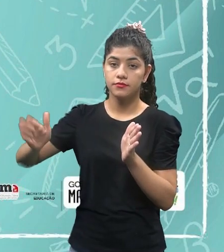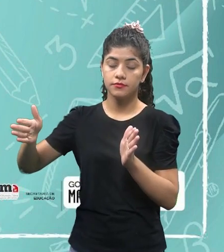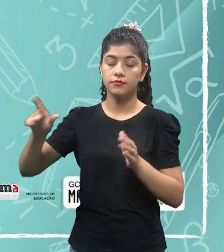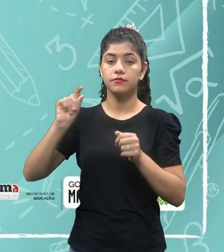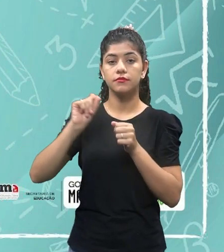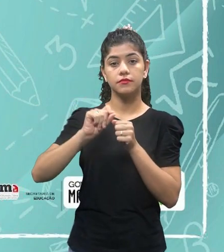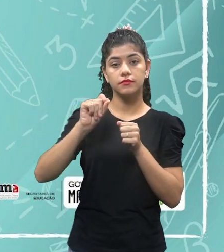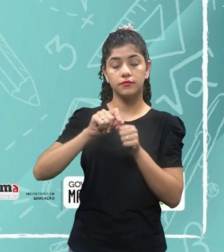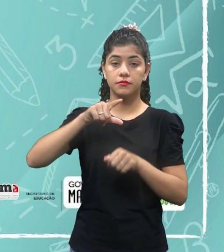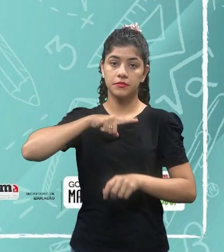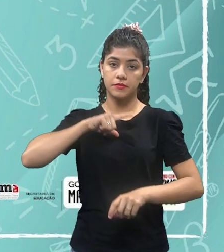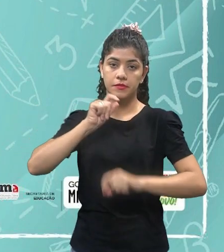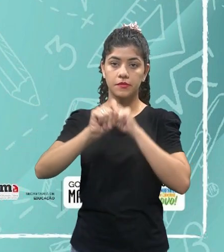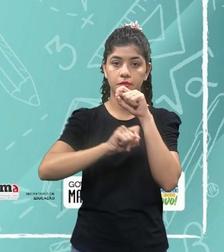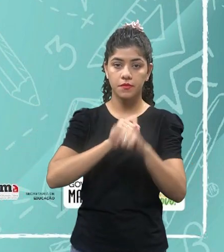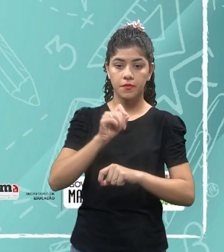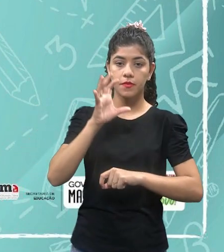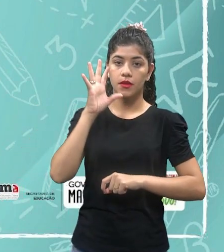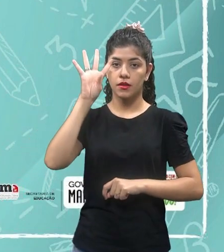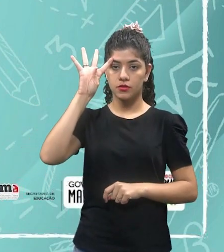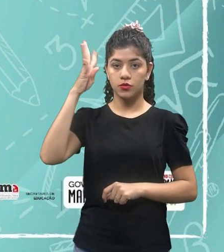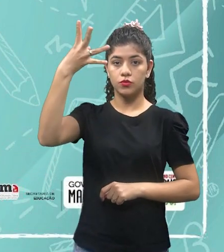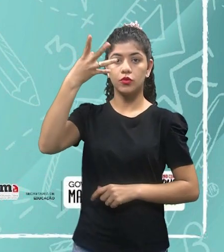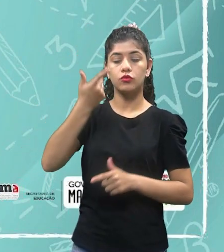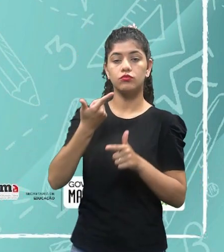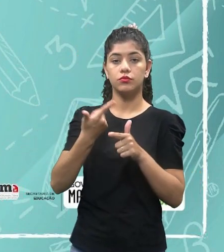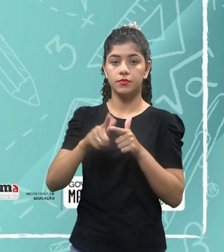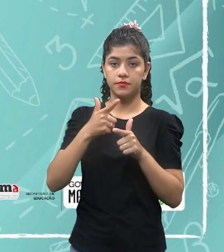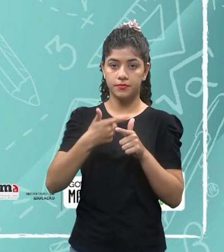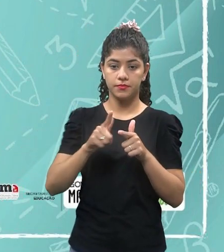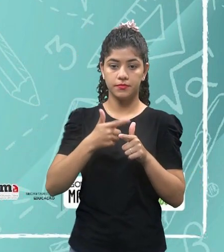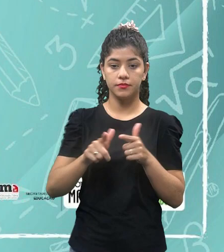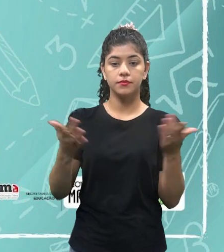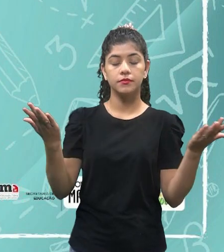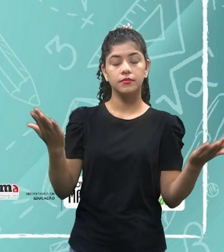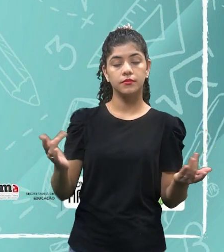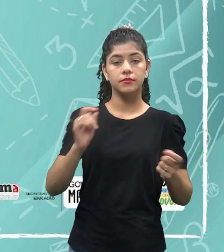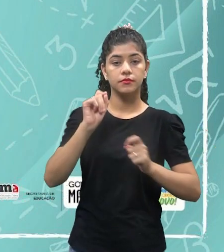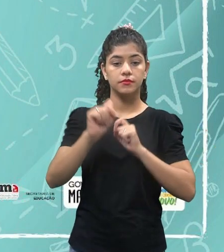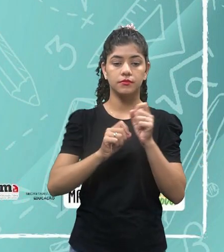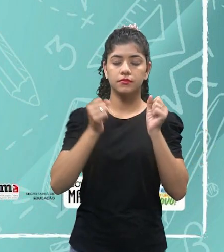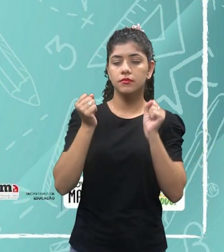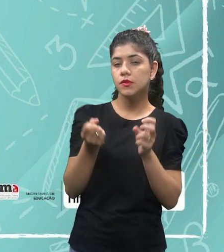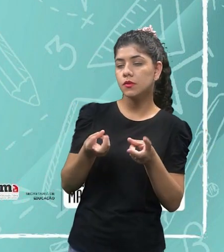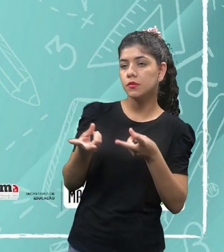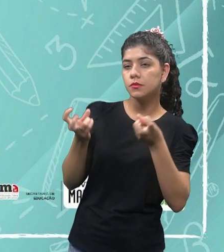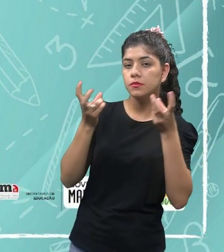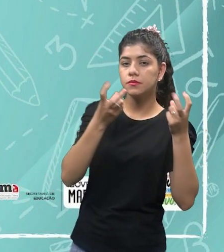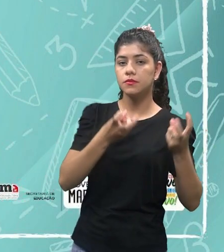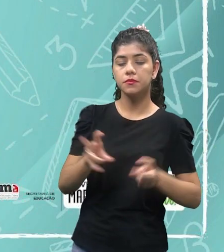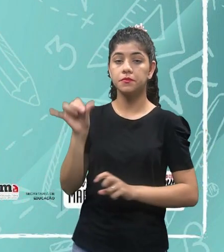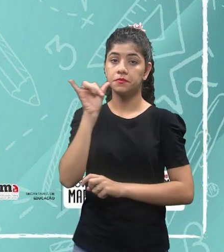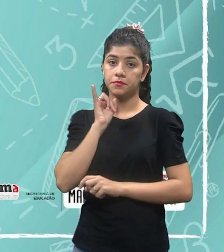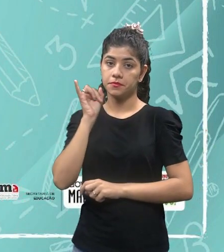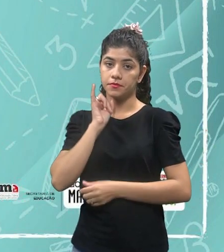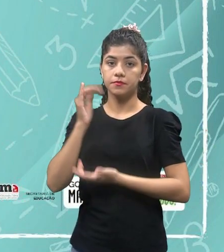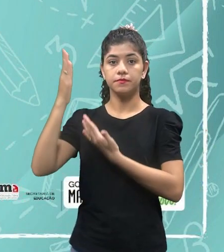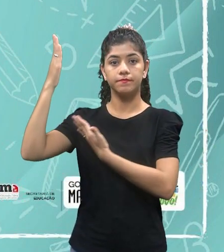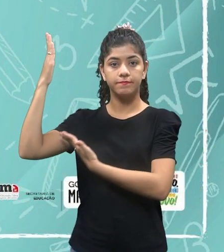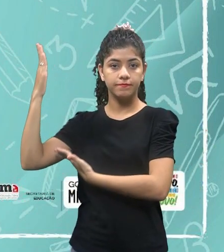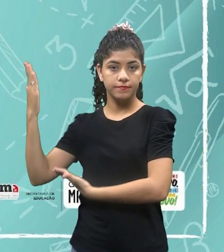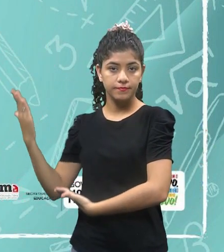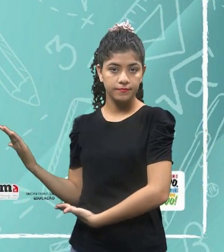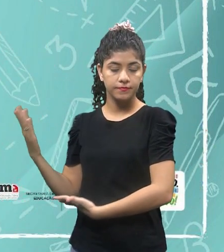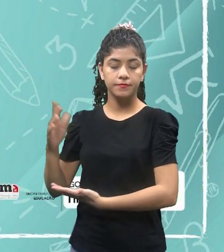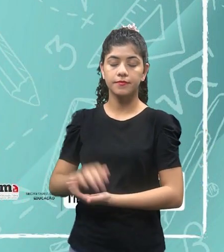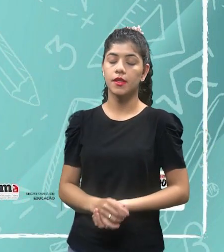operações que oferece a solução de certos problemas. E aqui nós podemos ver, você pode ver um exemplo aqui. Ah,